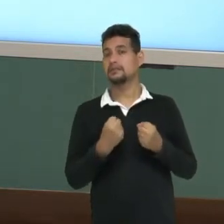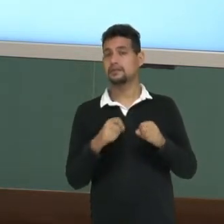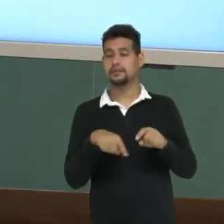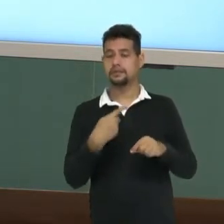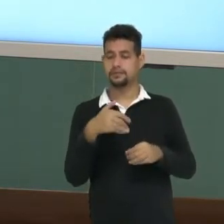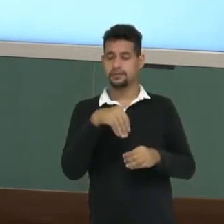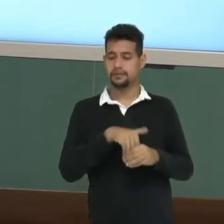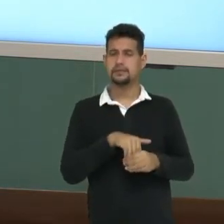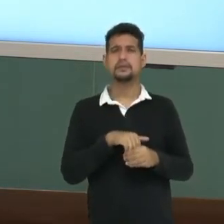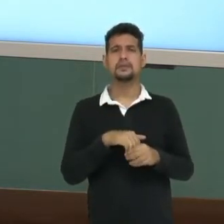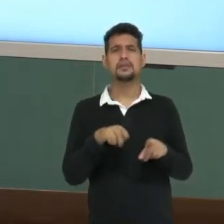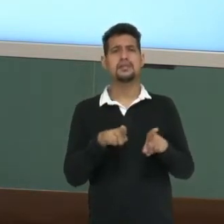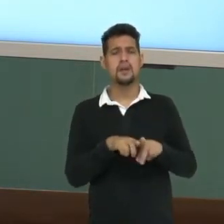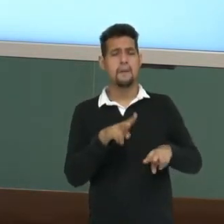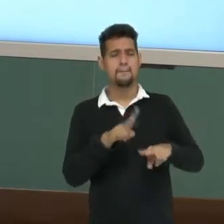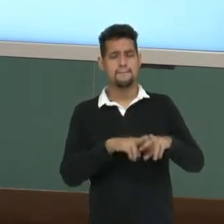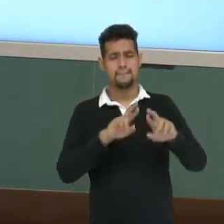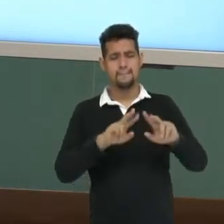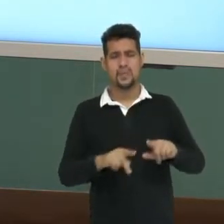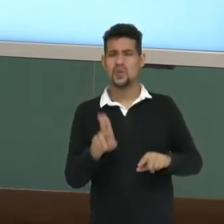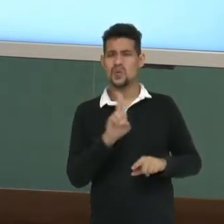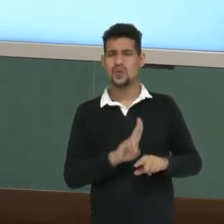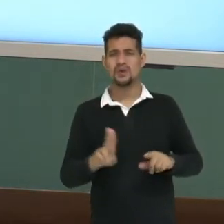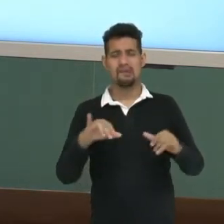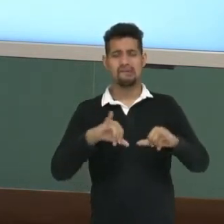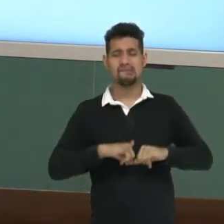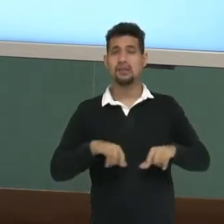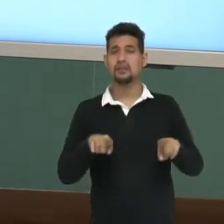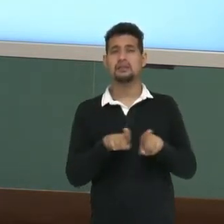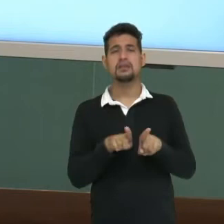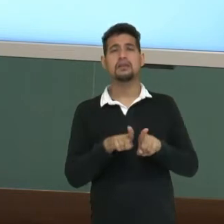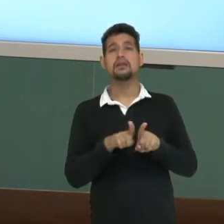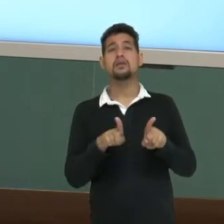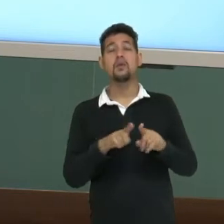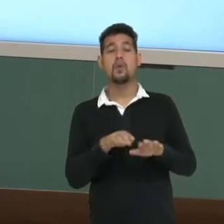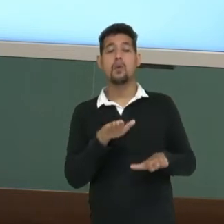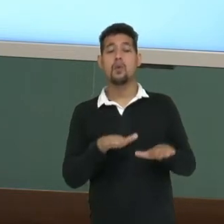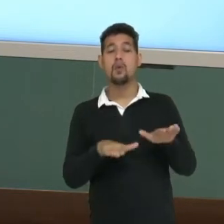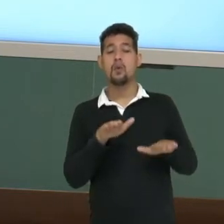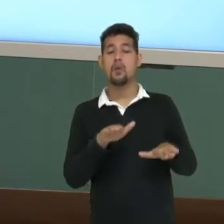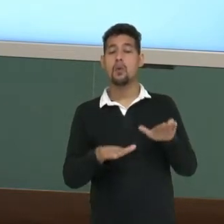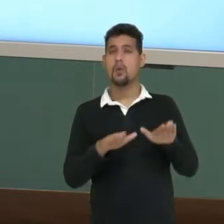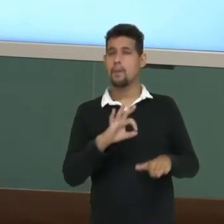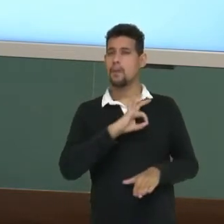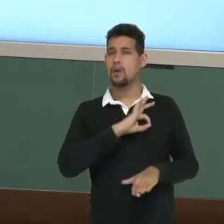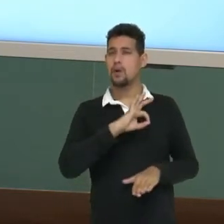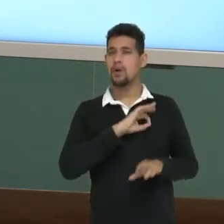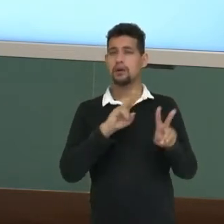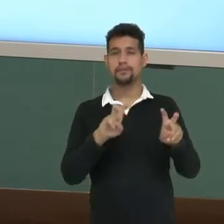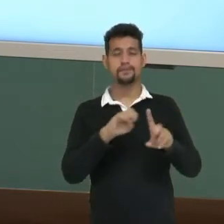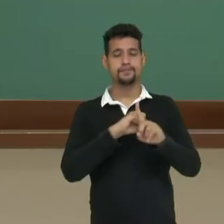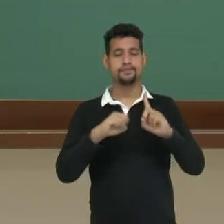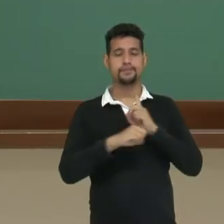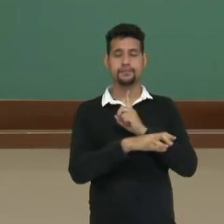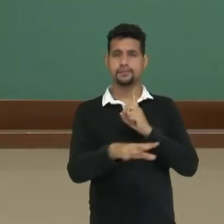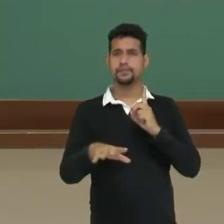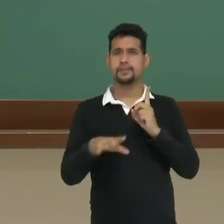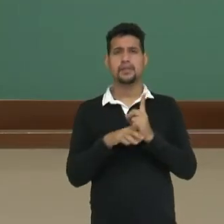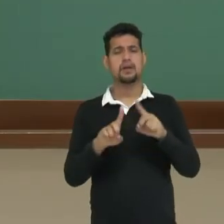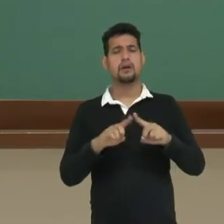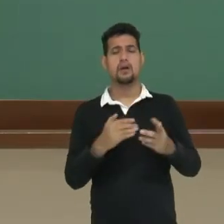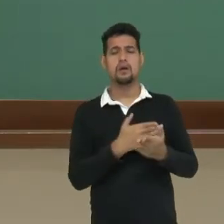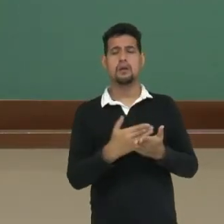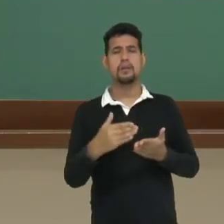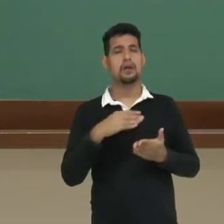eleição, prisões, o uso da violência e do controle policial sobre a sociedade. Então você começa